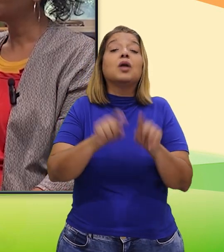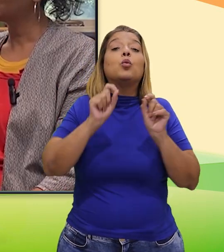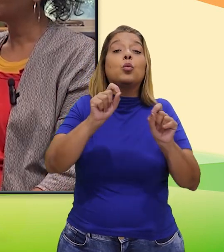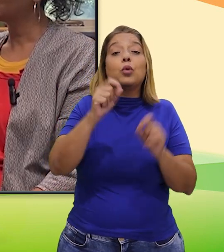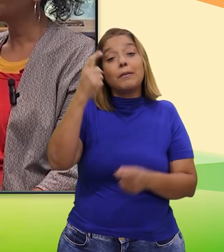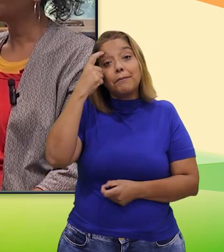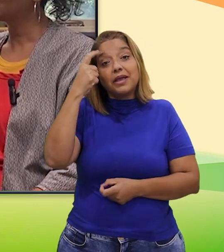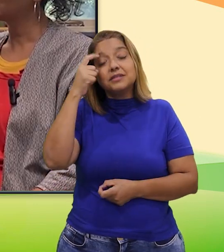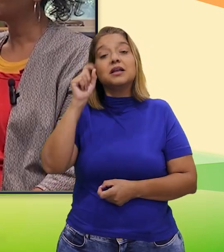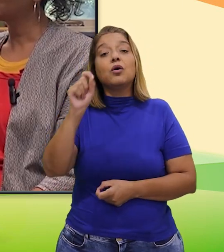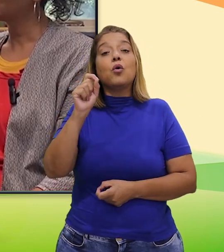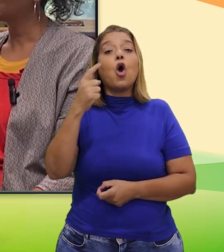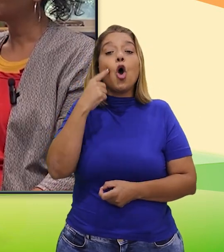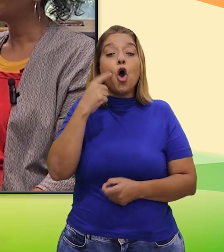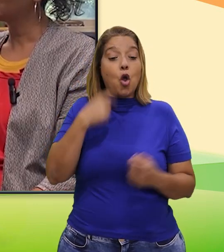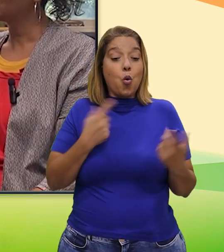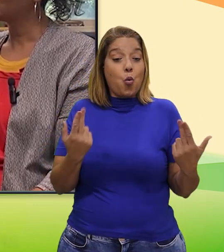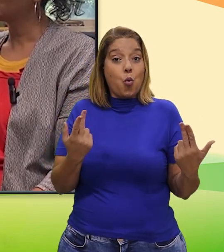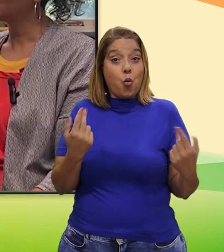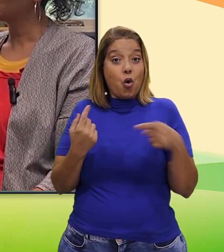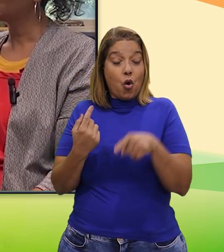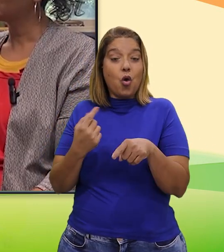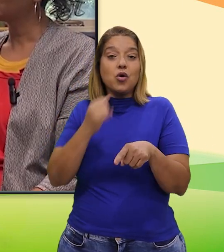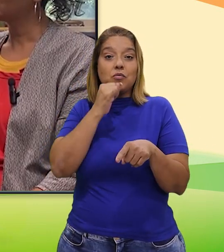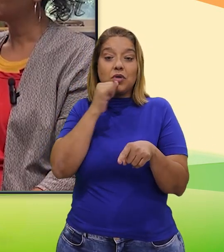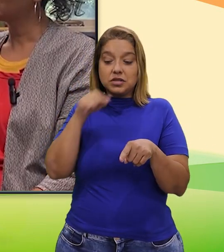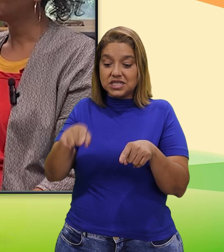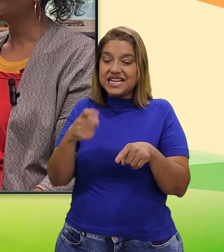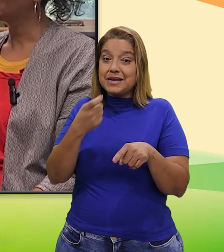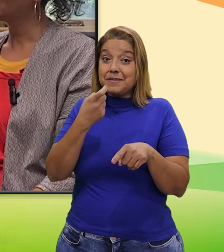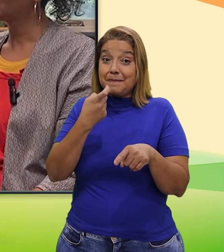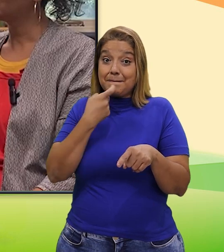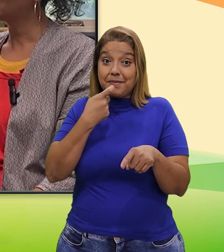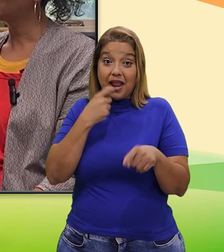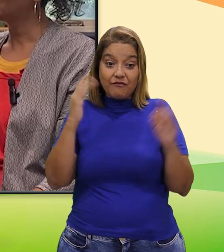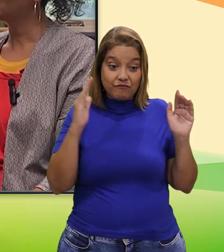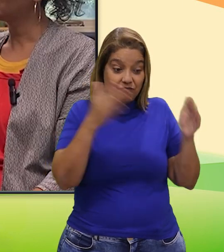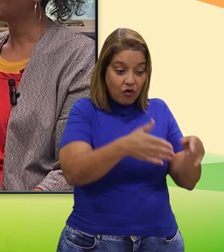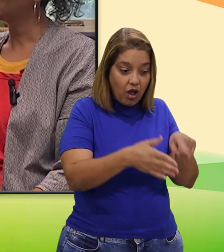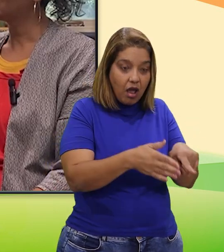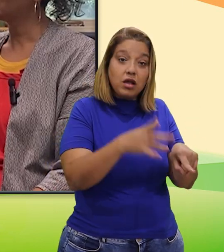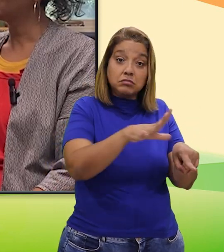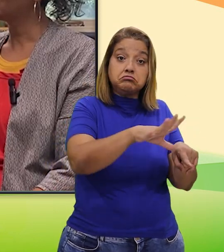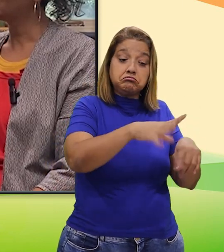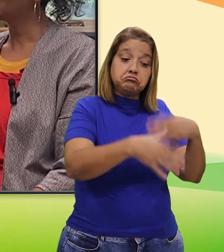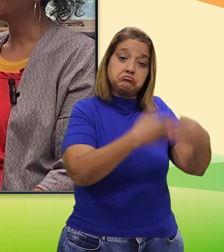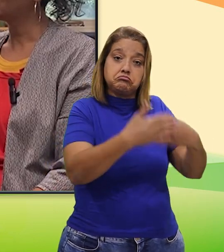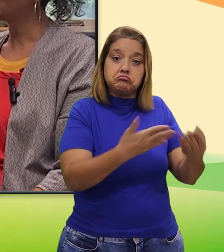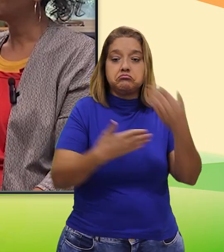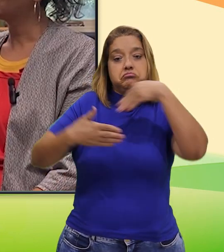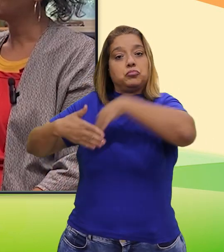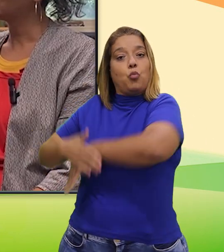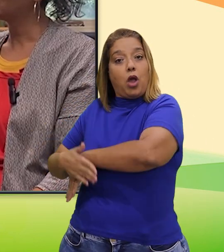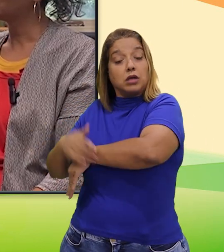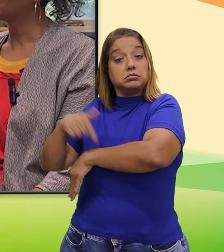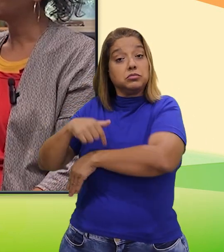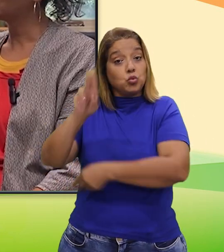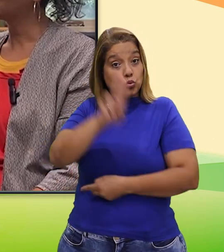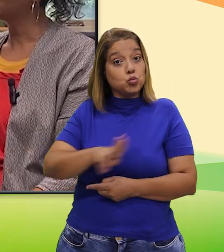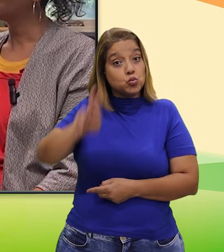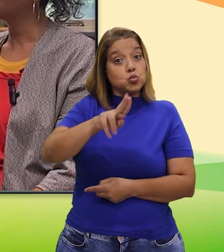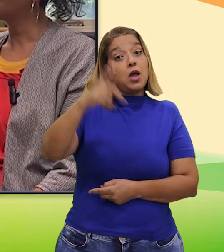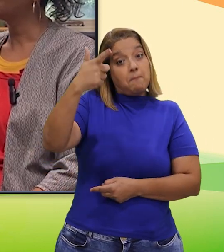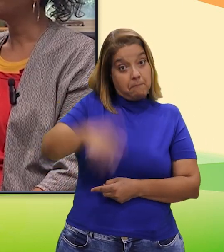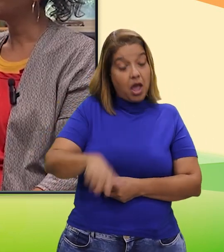te impede, inclusive, de fazer exatamente isso. Voltar para esse outro plástico e guardar na sua